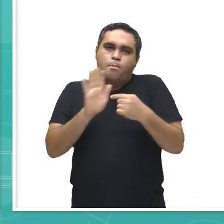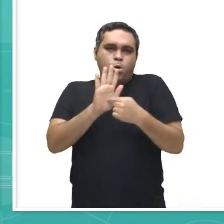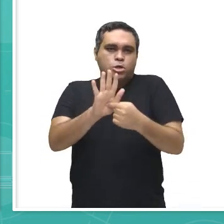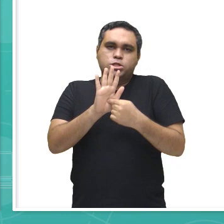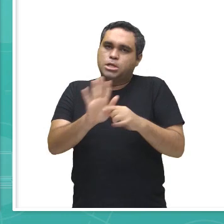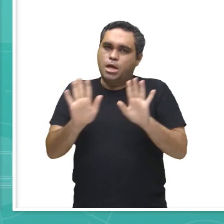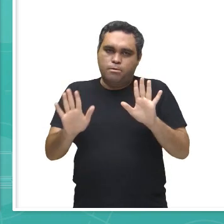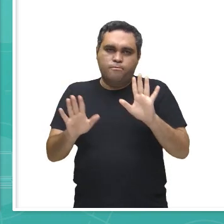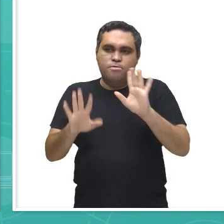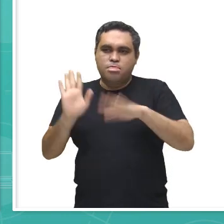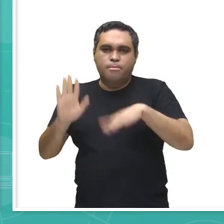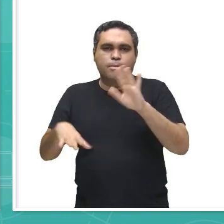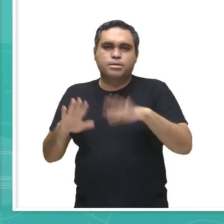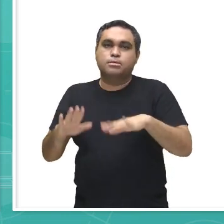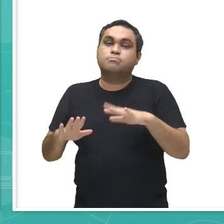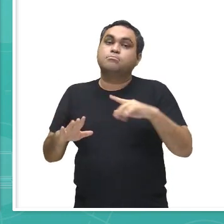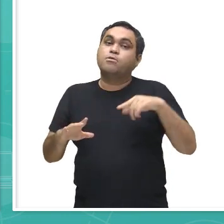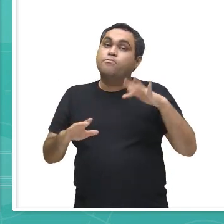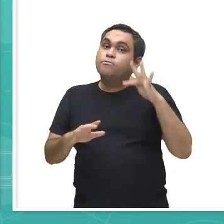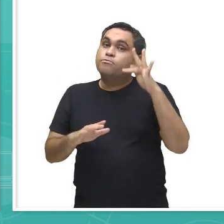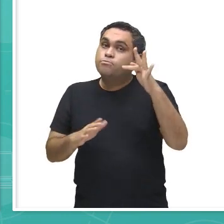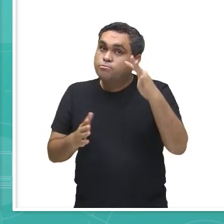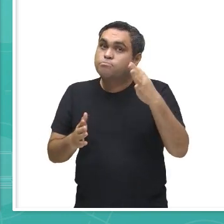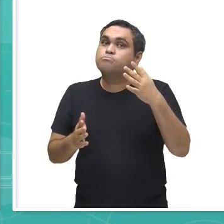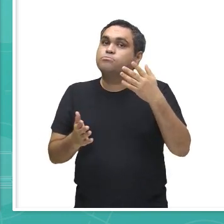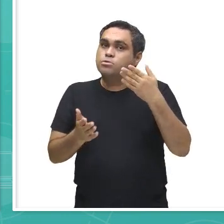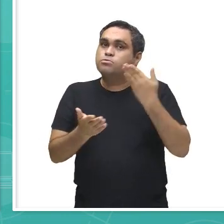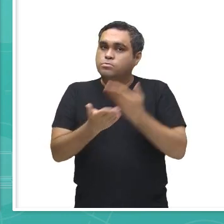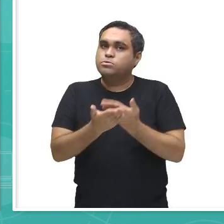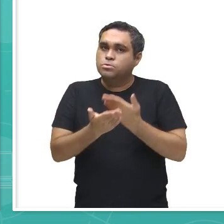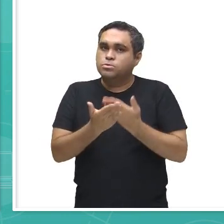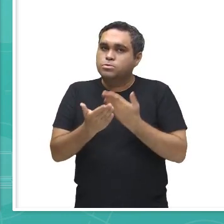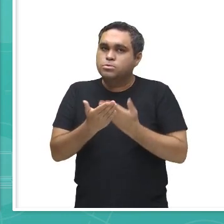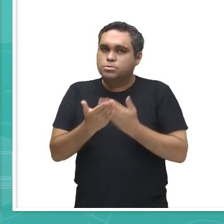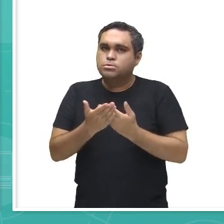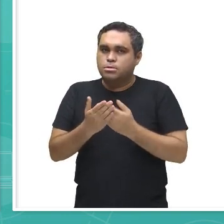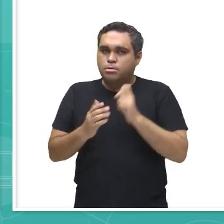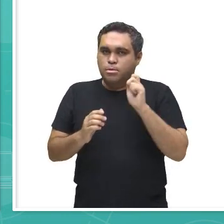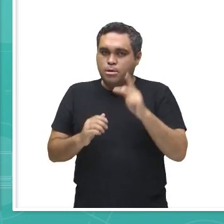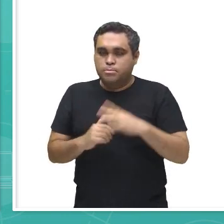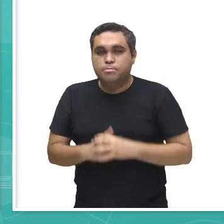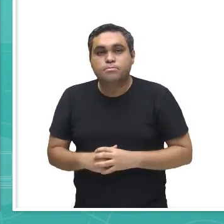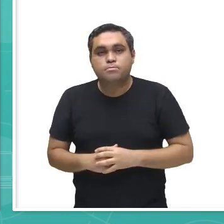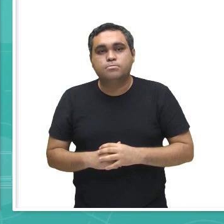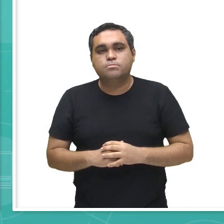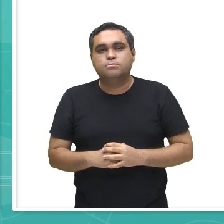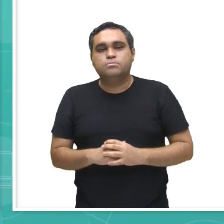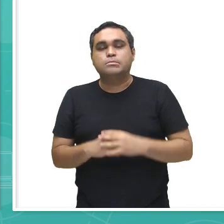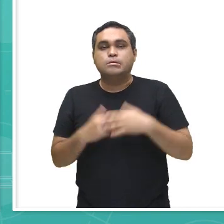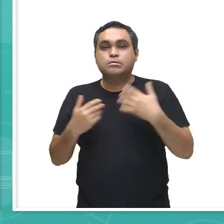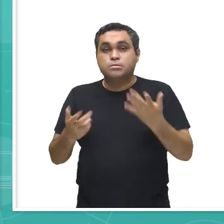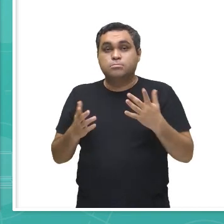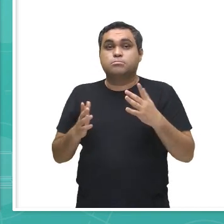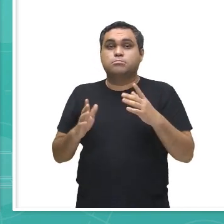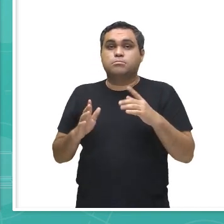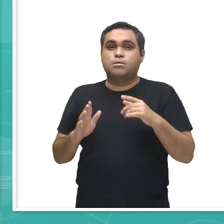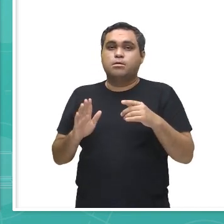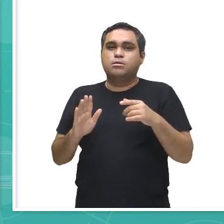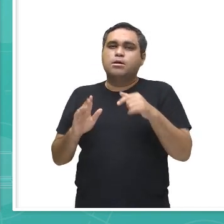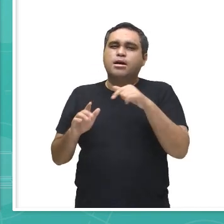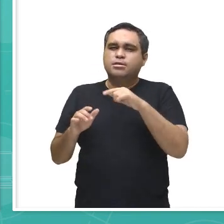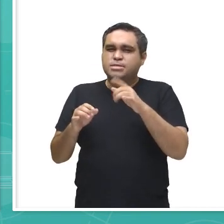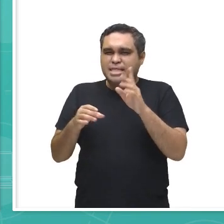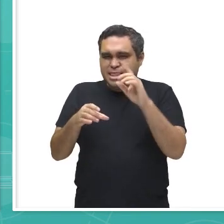mais sobre essas propriedades na nossa próxima aula. E aí, quanto a essas propriedades